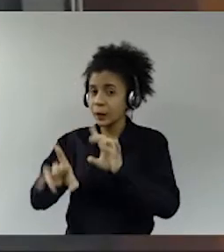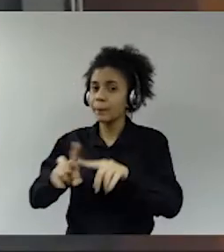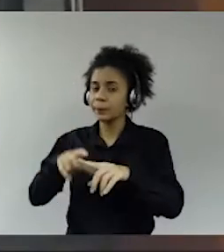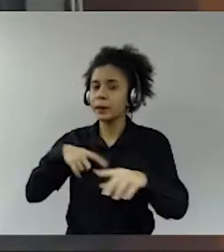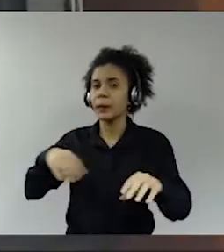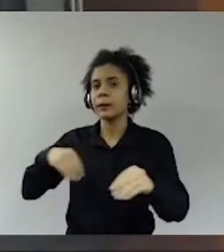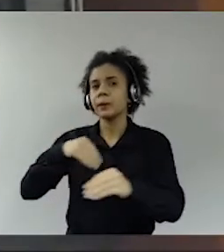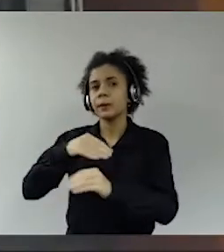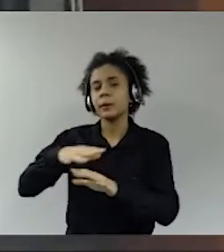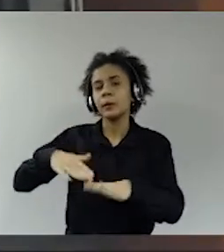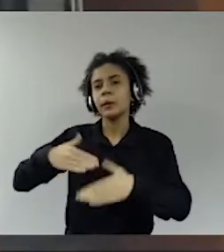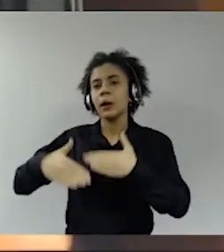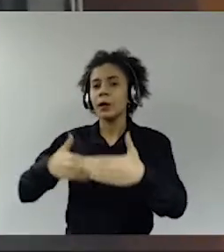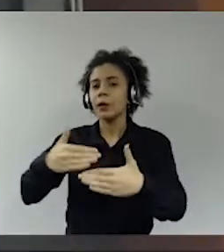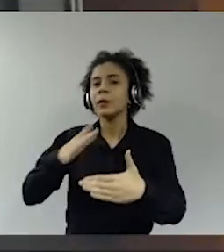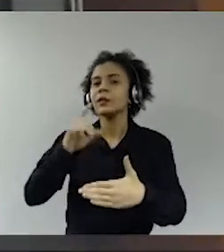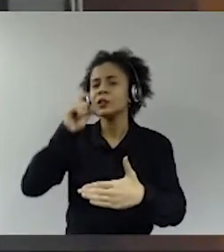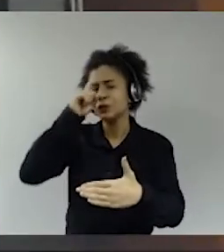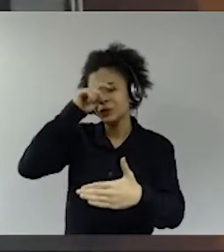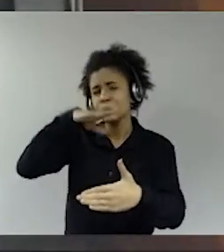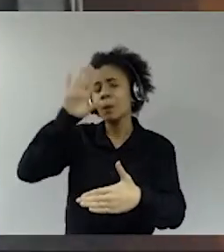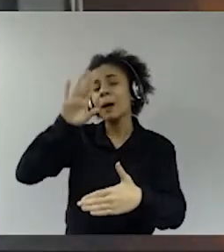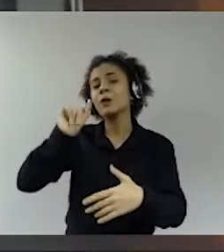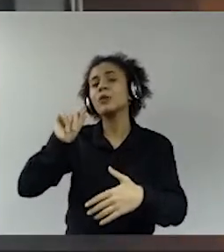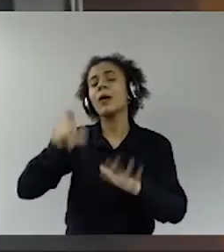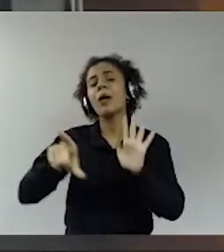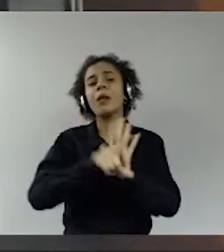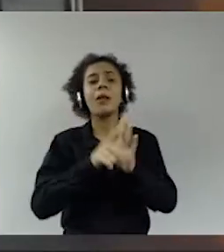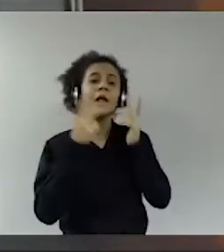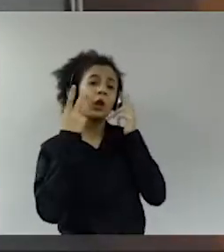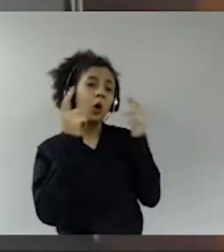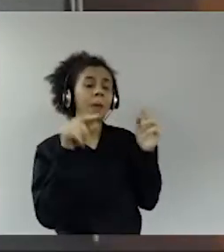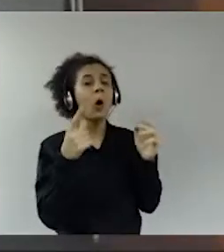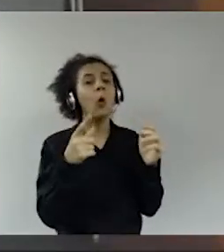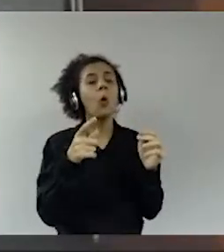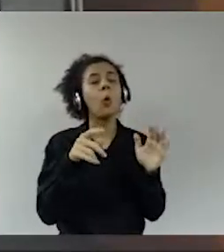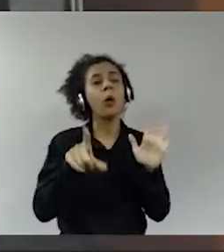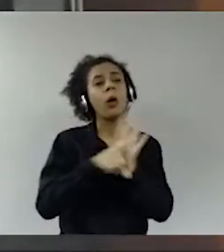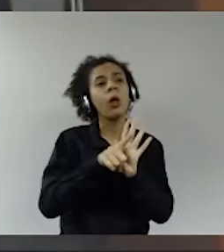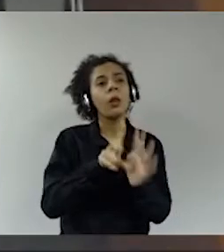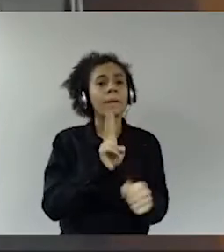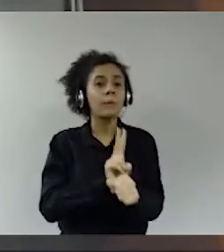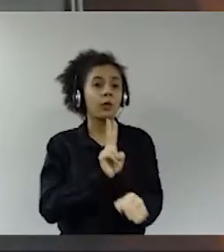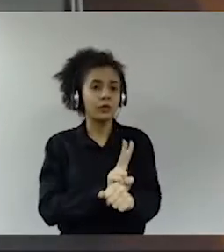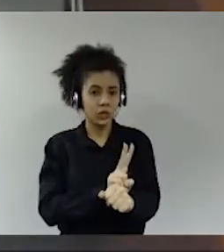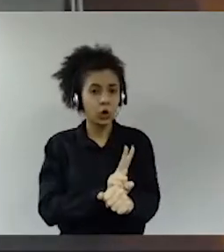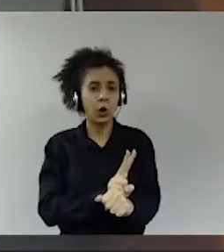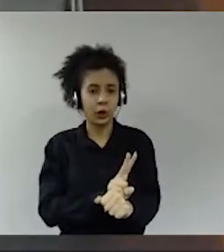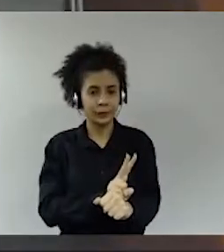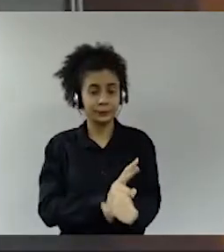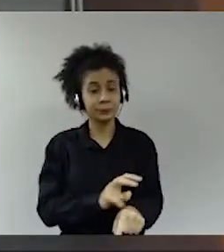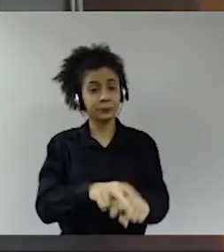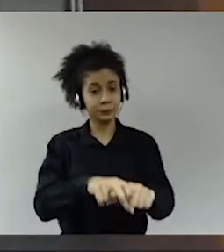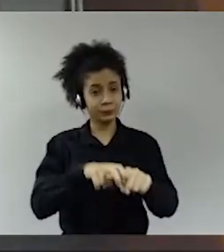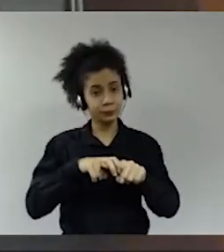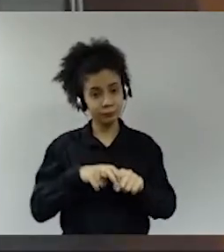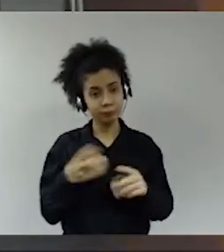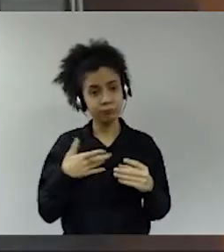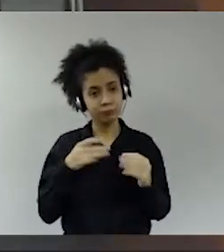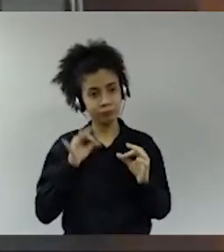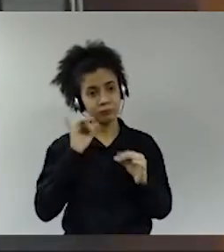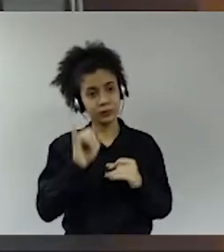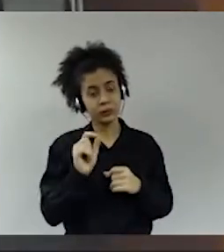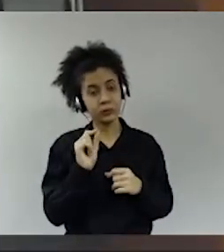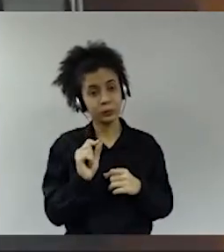um pouquinho mais difícil do que uma lei ordinária ou de uma medida provisória. Com isso, eu estou querendo chamar a atenção